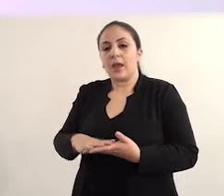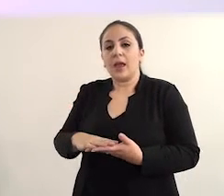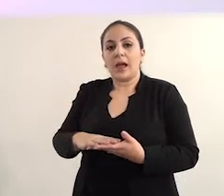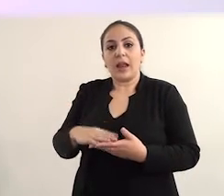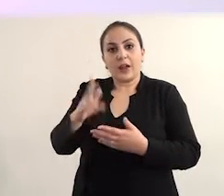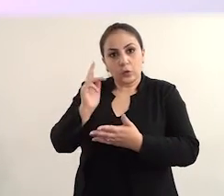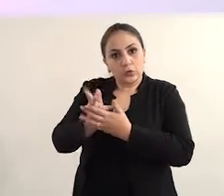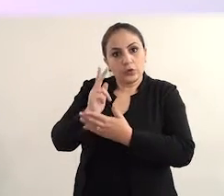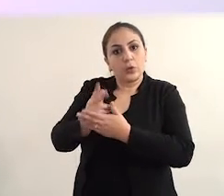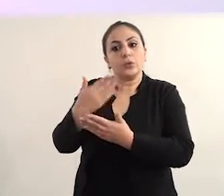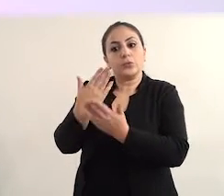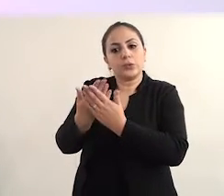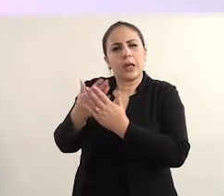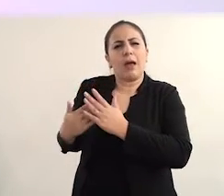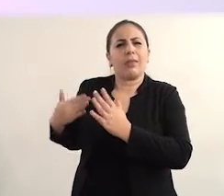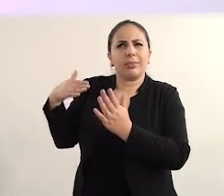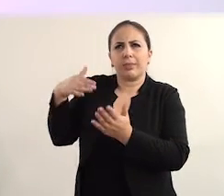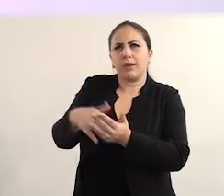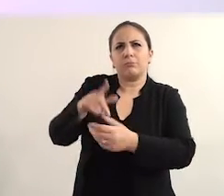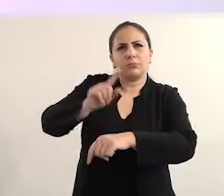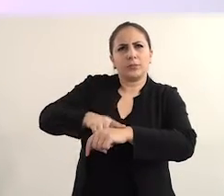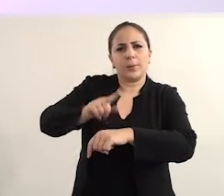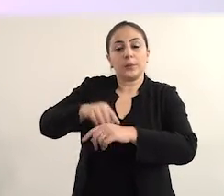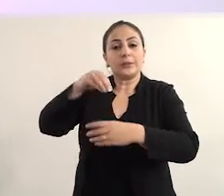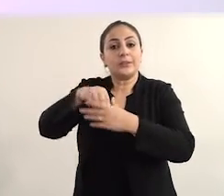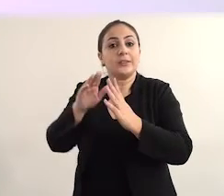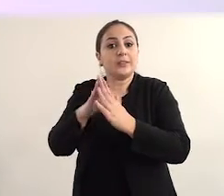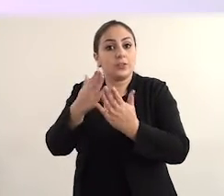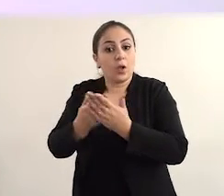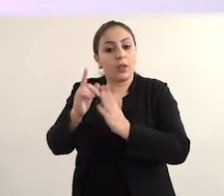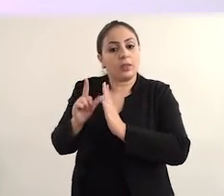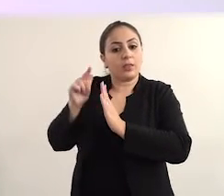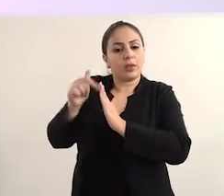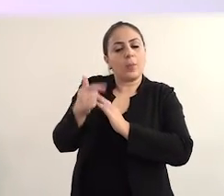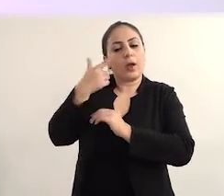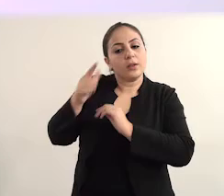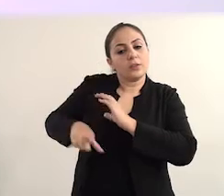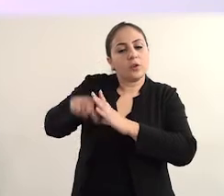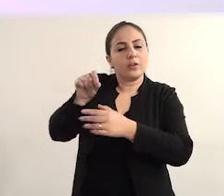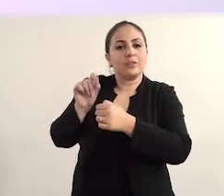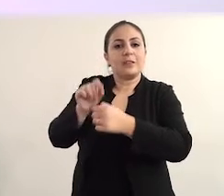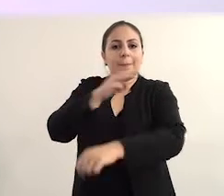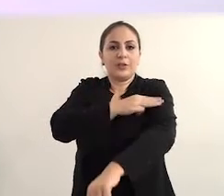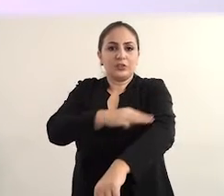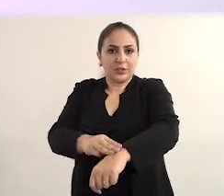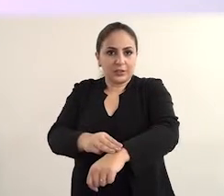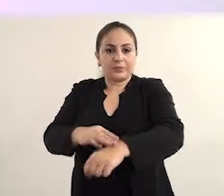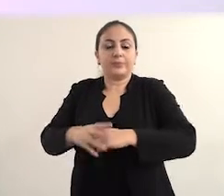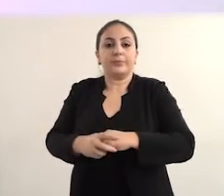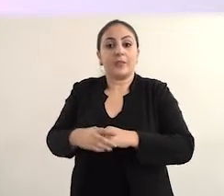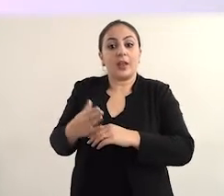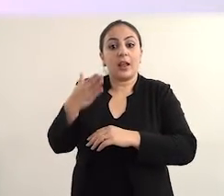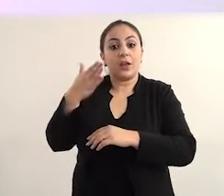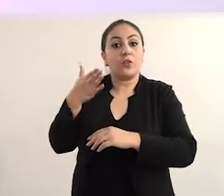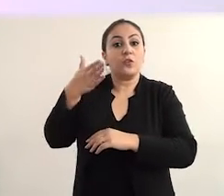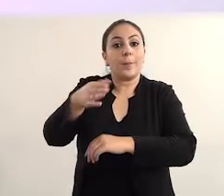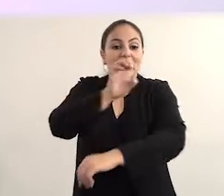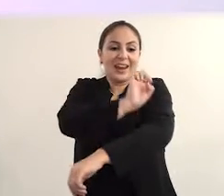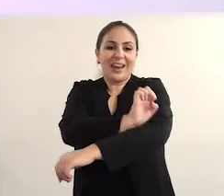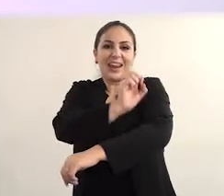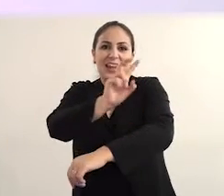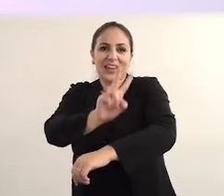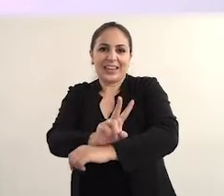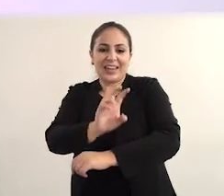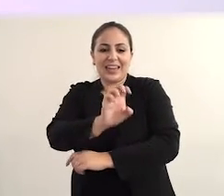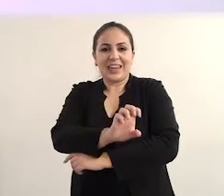ficou estudando até um tempo na escola. Depois ela optou por fazer magistério, então ela foi para o ENAV, né,